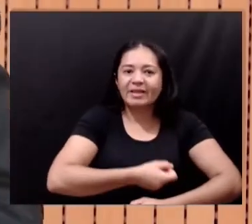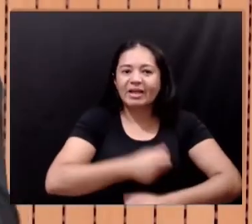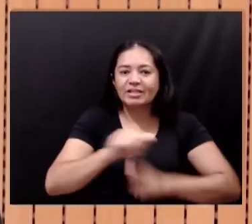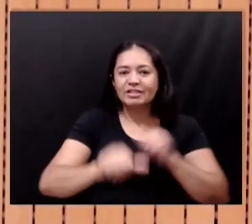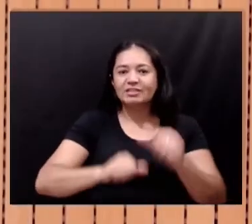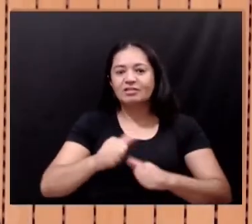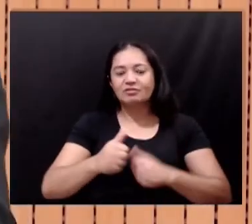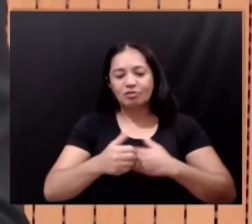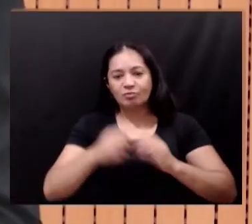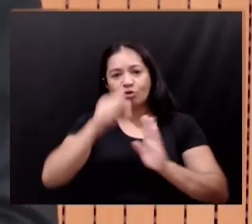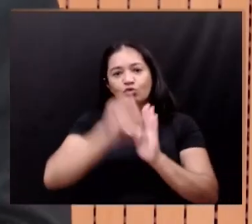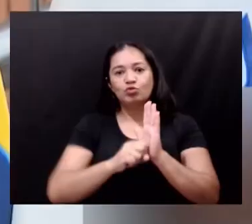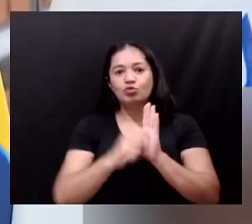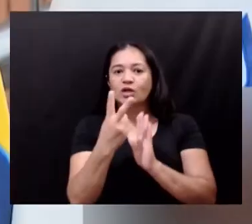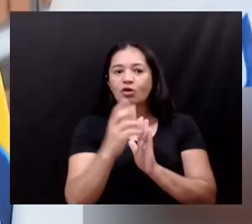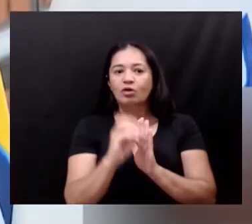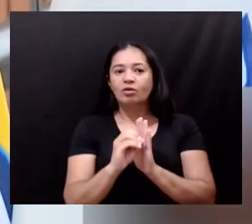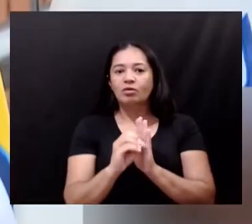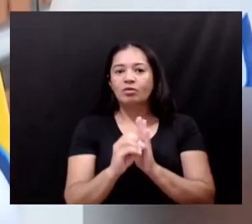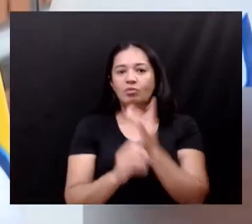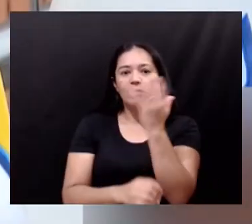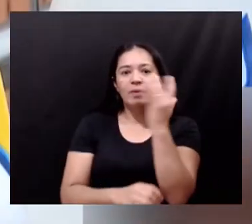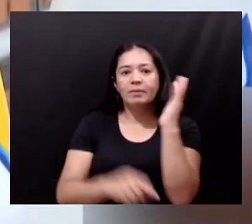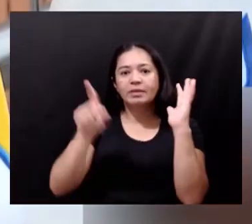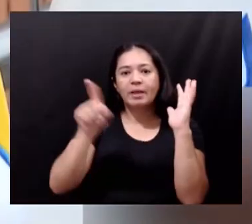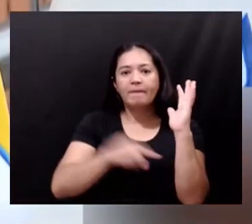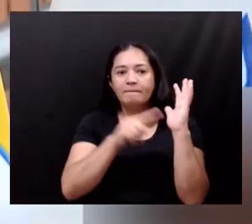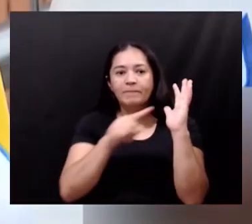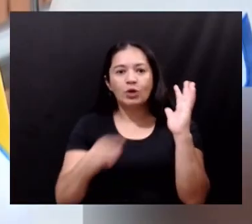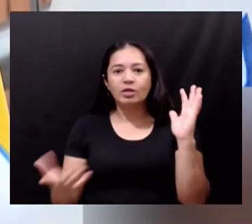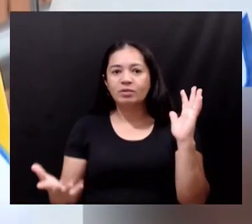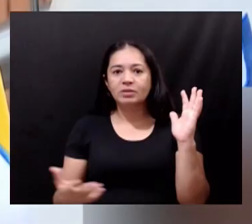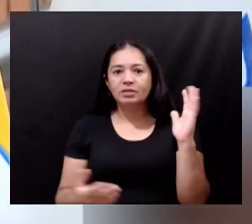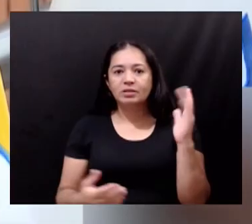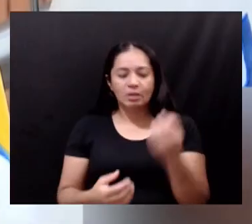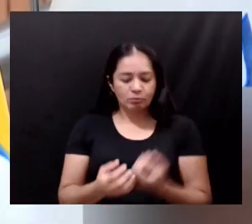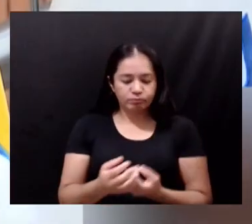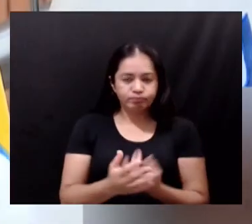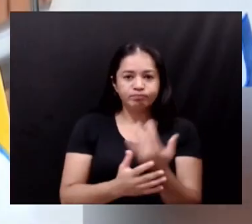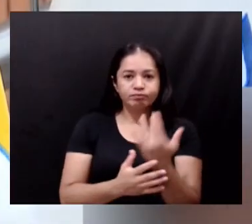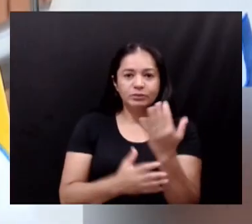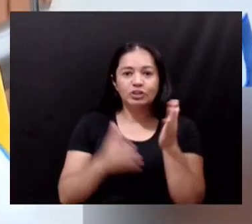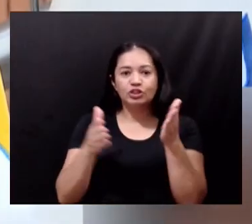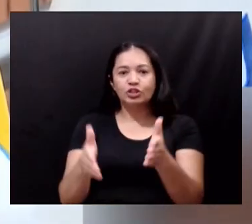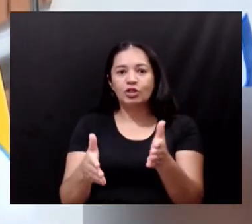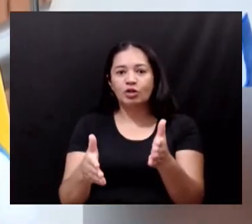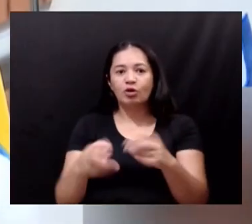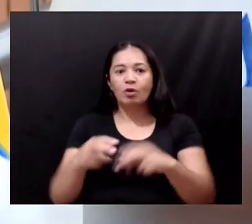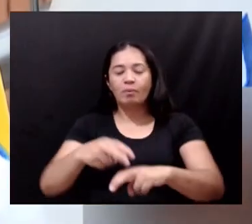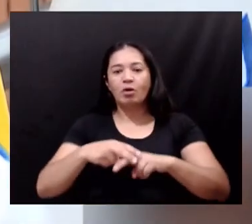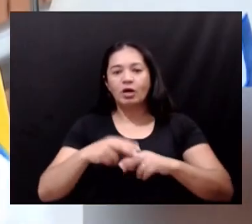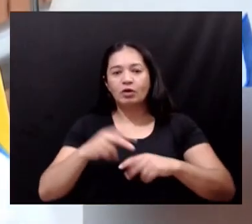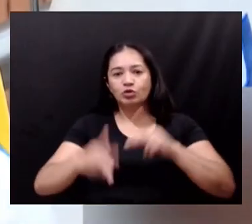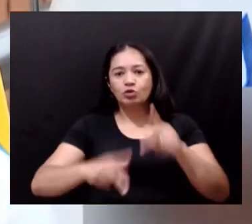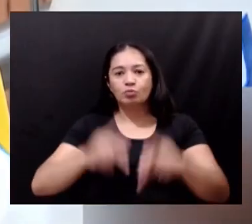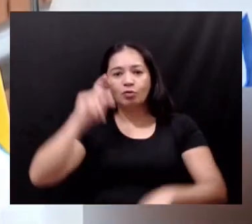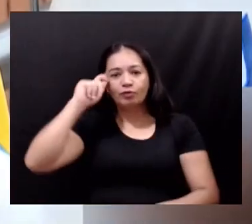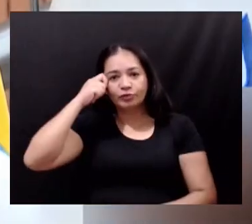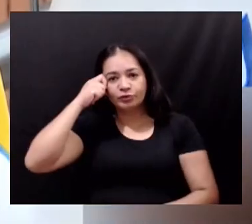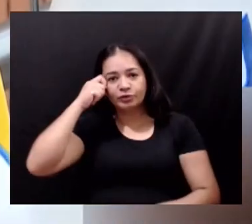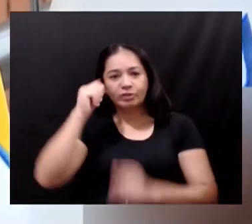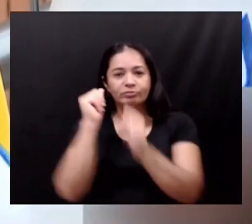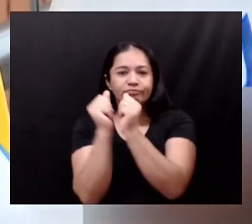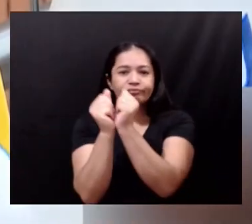XX, uma planta proibida. Uma planta que chegou no Brasil trazida pela população negra escravizada, já estava presente nas velas das caravelas